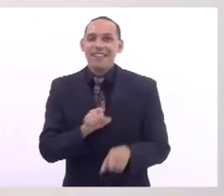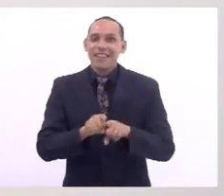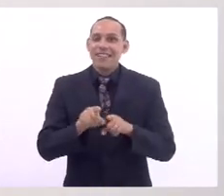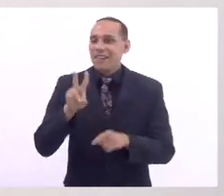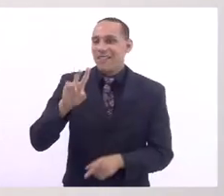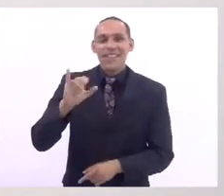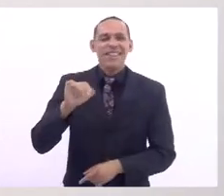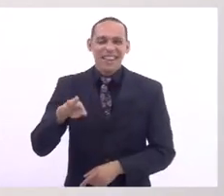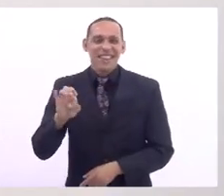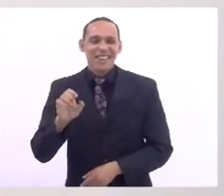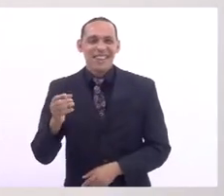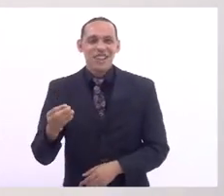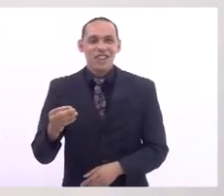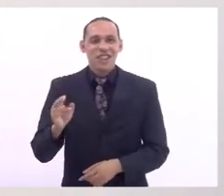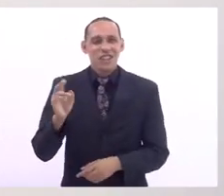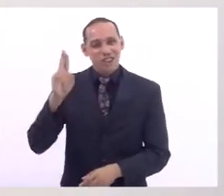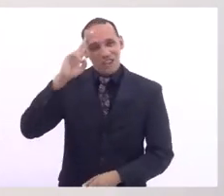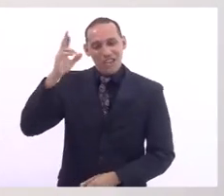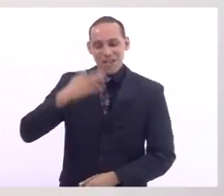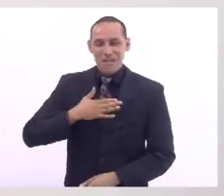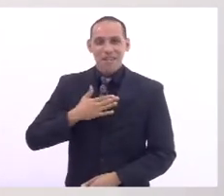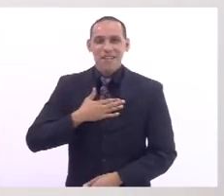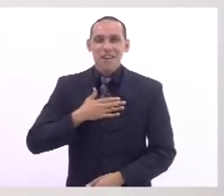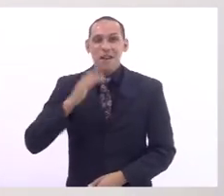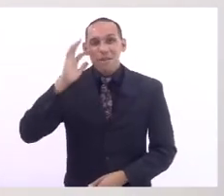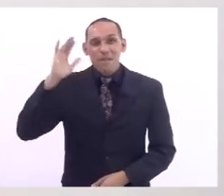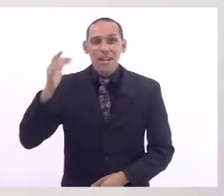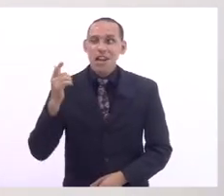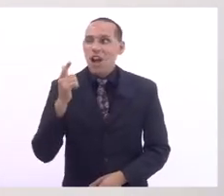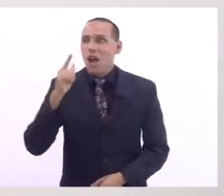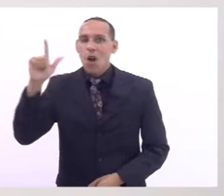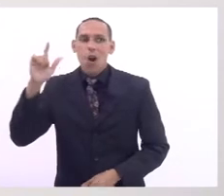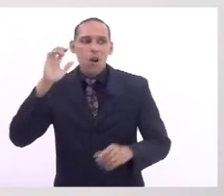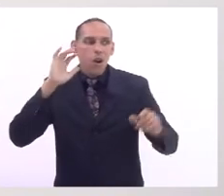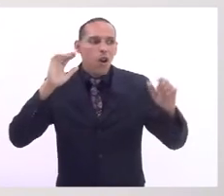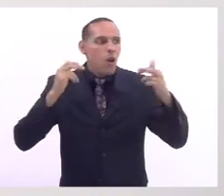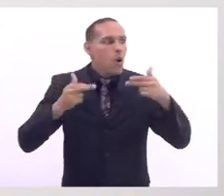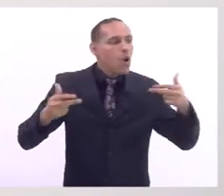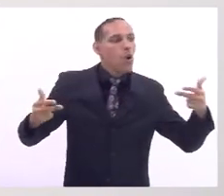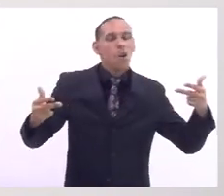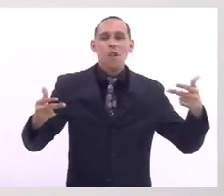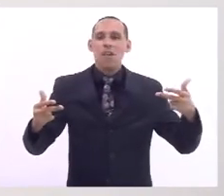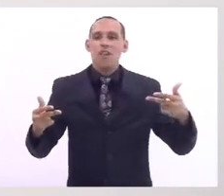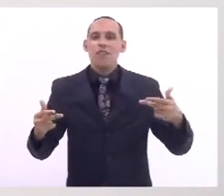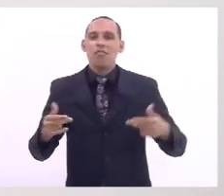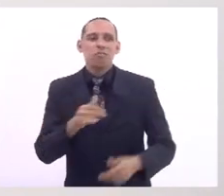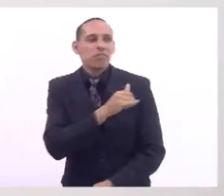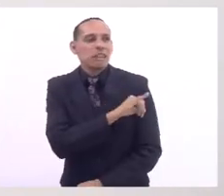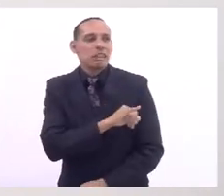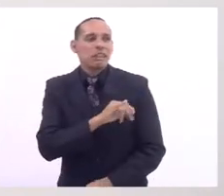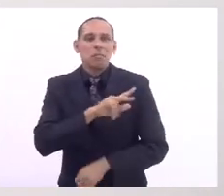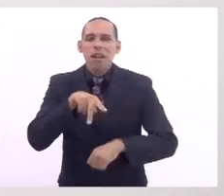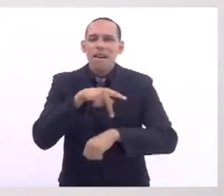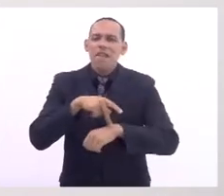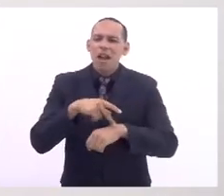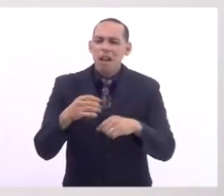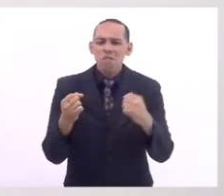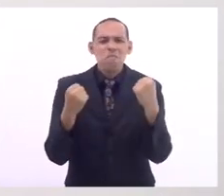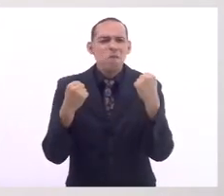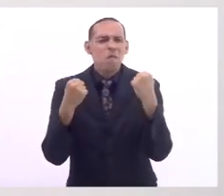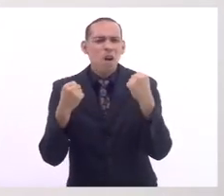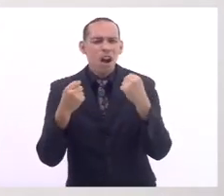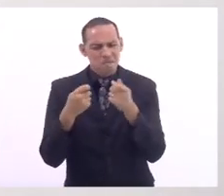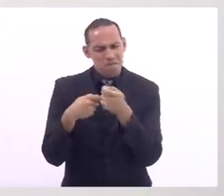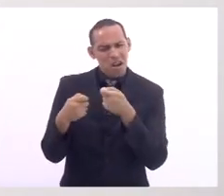para pensar outras possibilidades de Rio de Janeiro no estado de Rio de Janeiro e de país isso é muito potente e sem